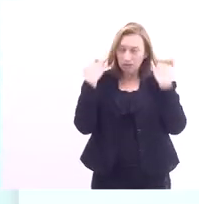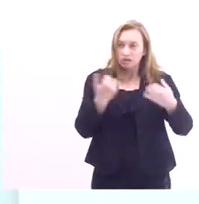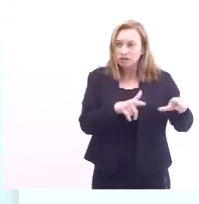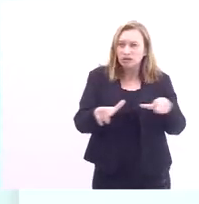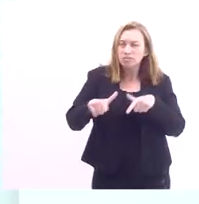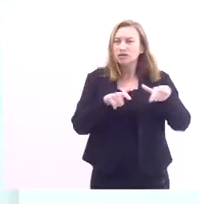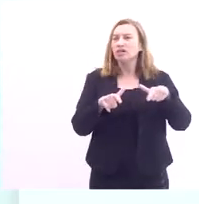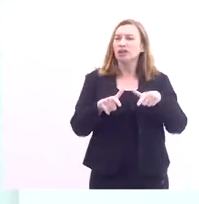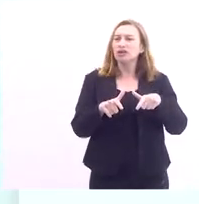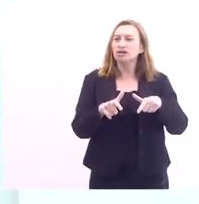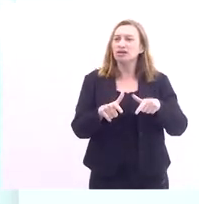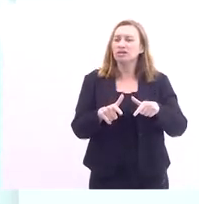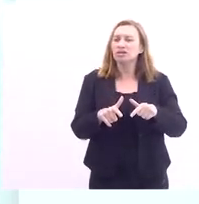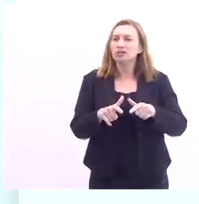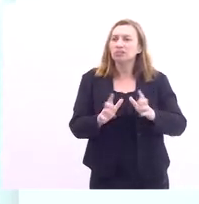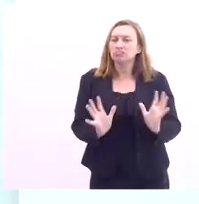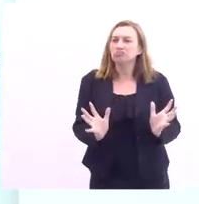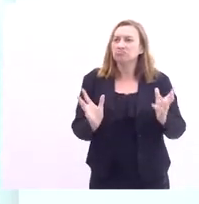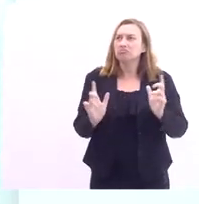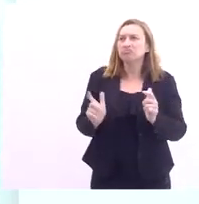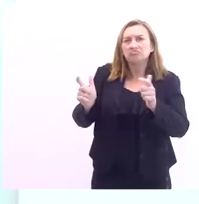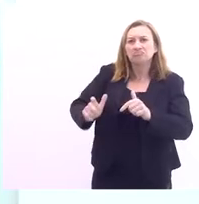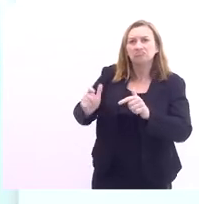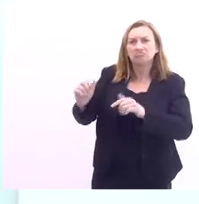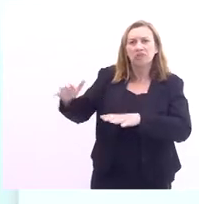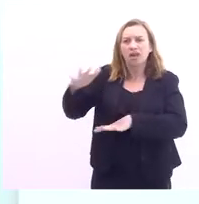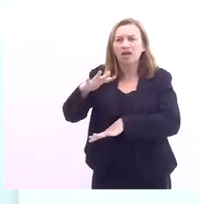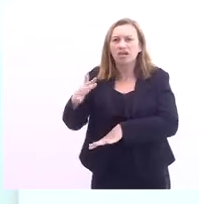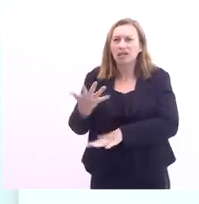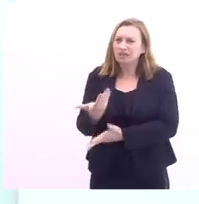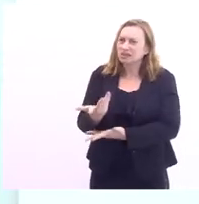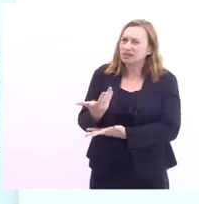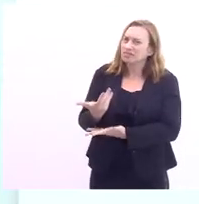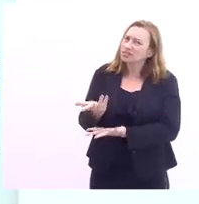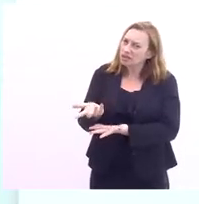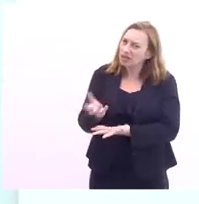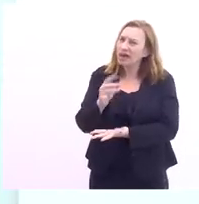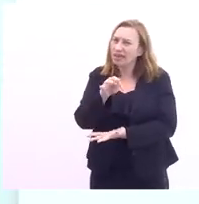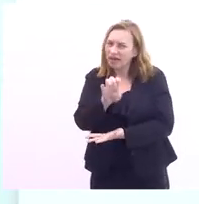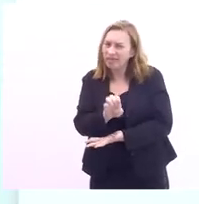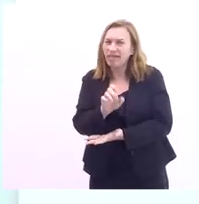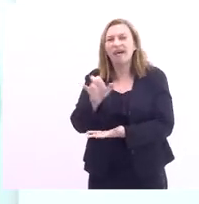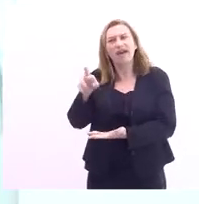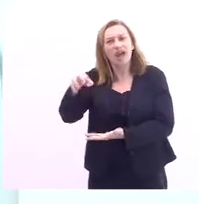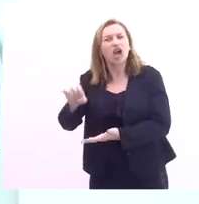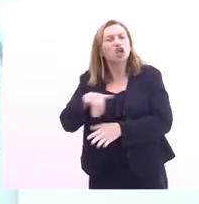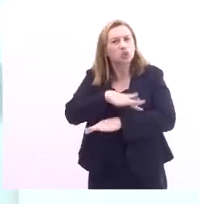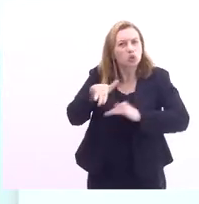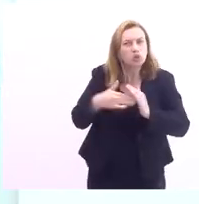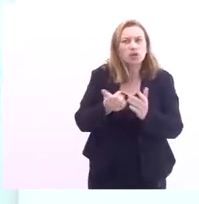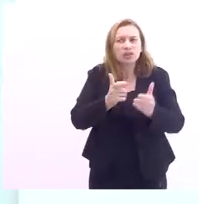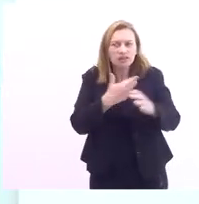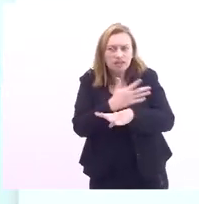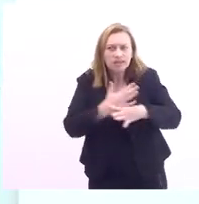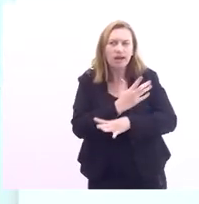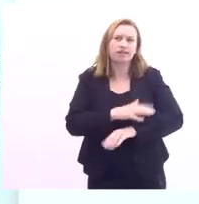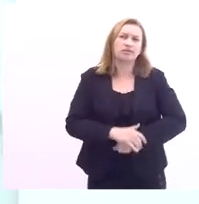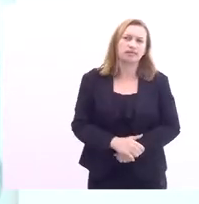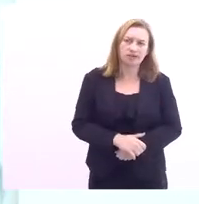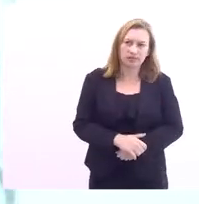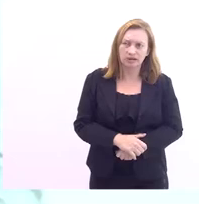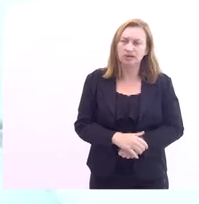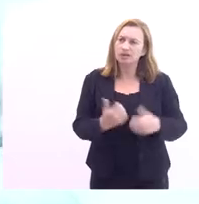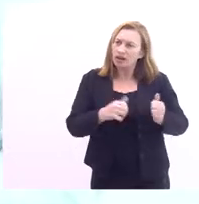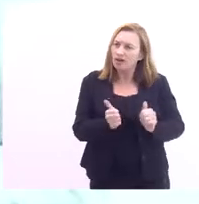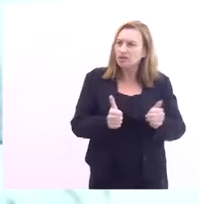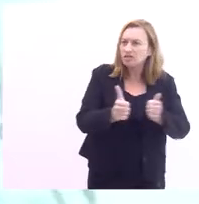lindos, com aquela rede aérea. É claro que você não vai colocar a rede aérea toda na cidade, mas você tem que enterrar, colocar a rede subterrânea na frente